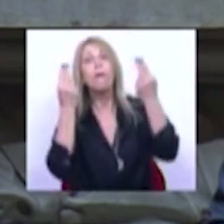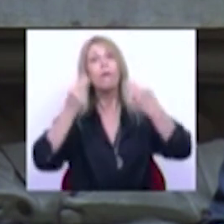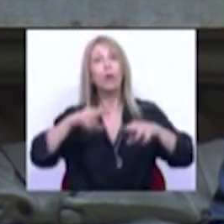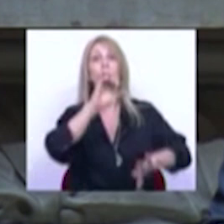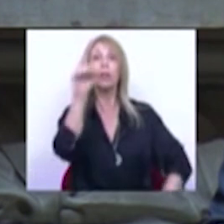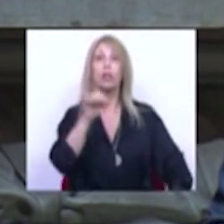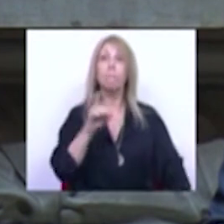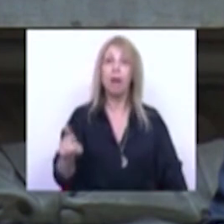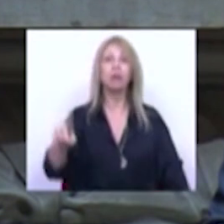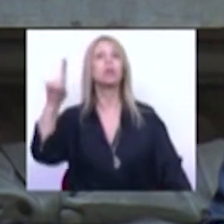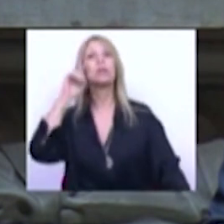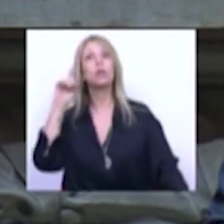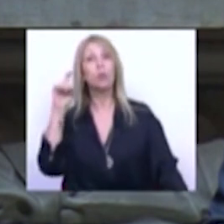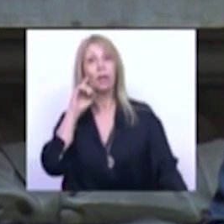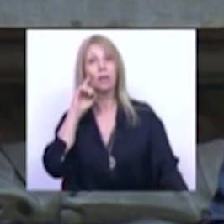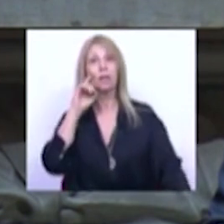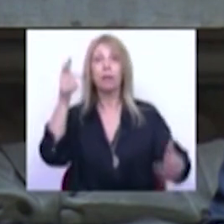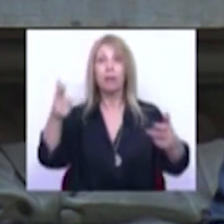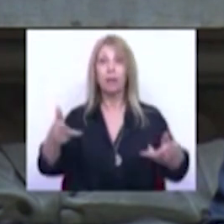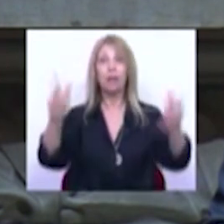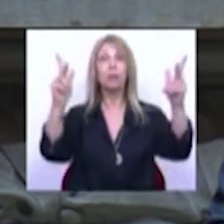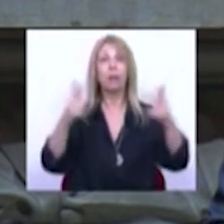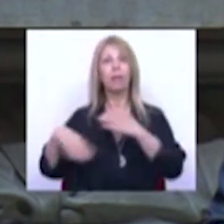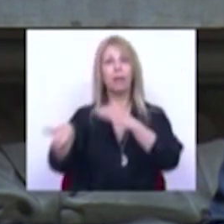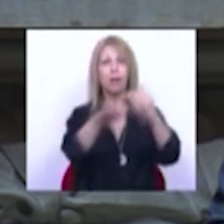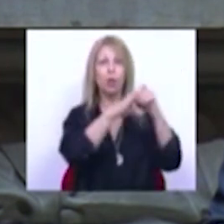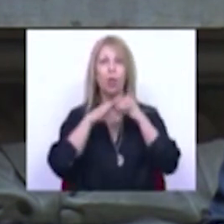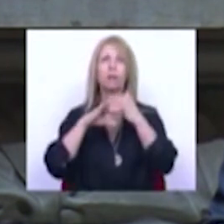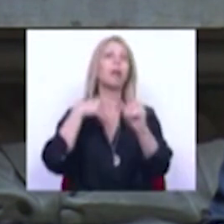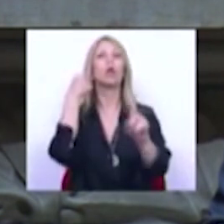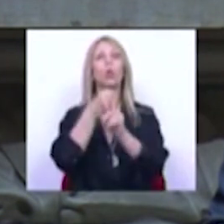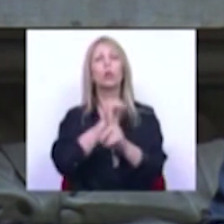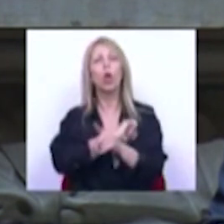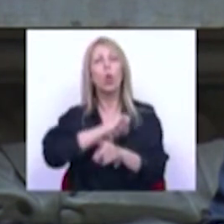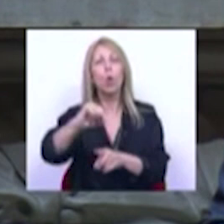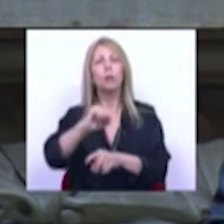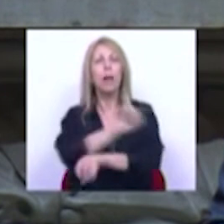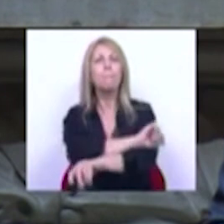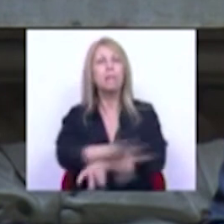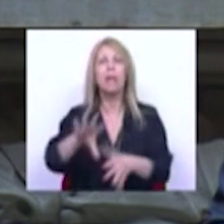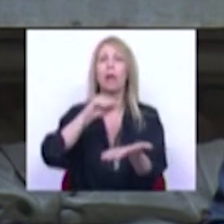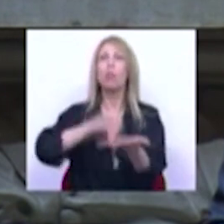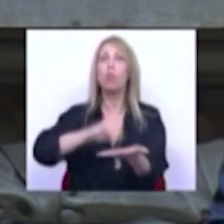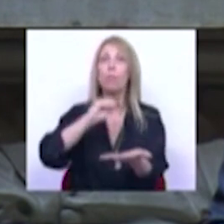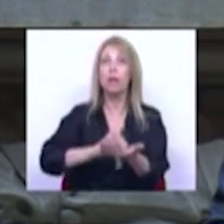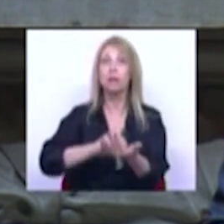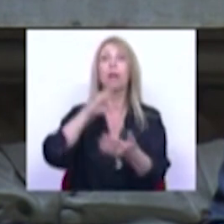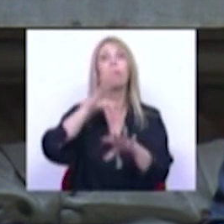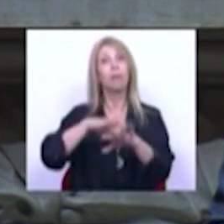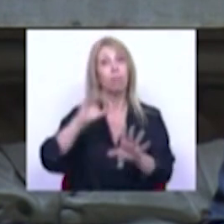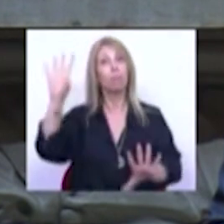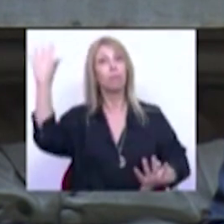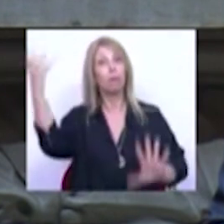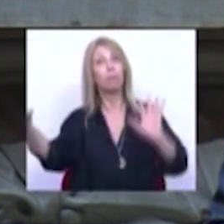paz, da segurança, da liberdade, da igualdade, da luta contra a miséria e a pobreza e pela ação climática